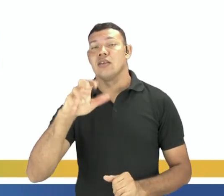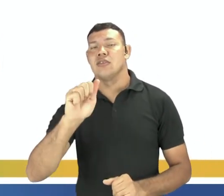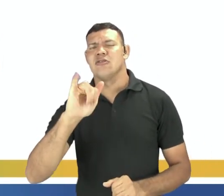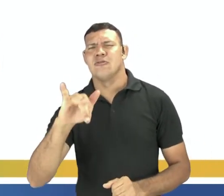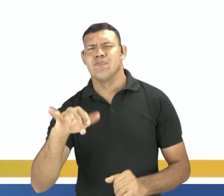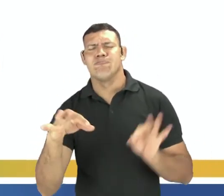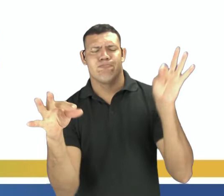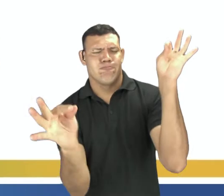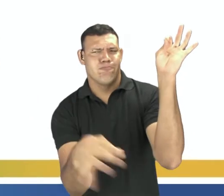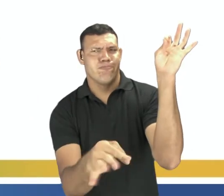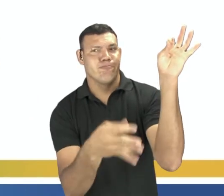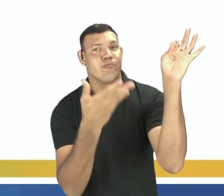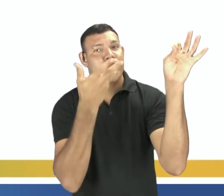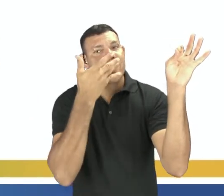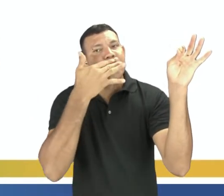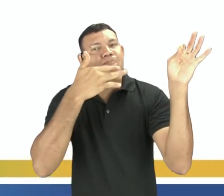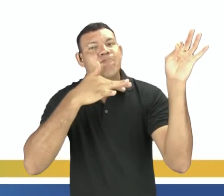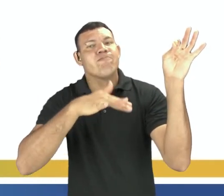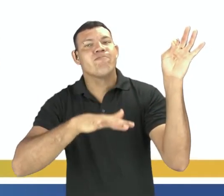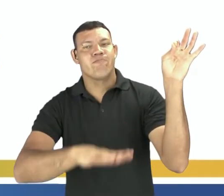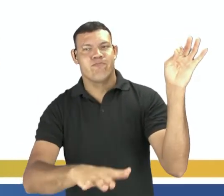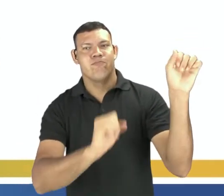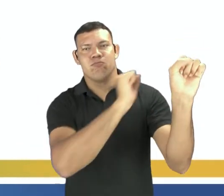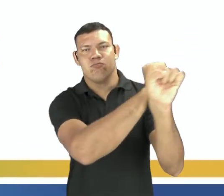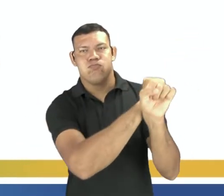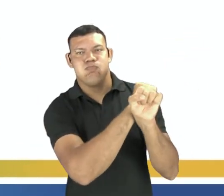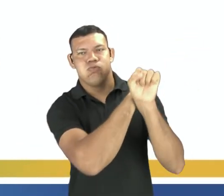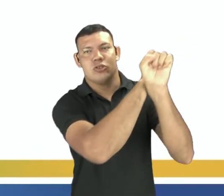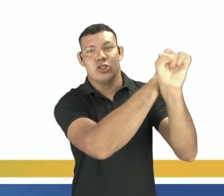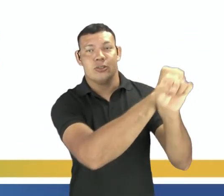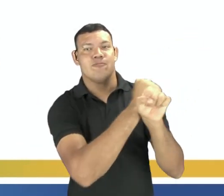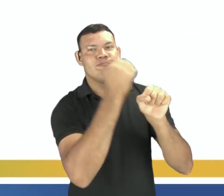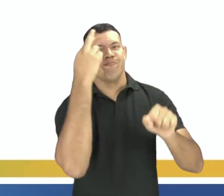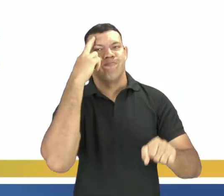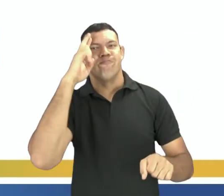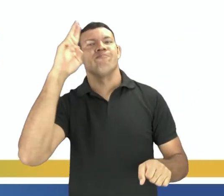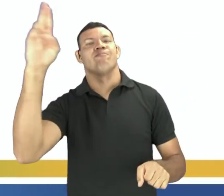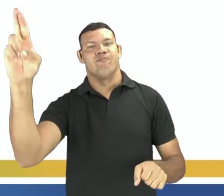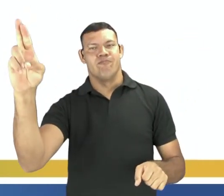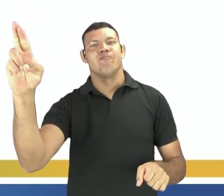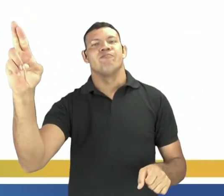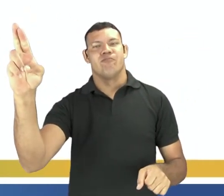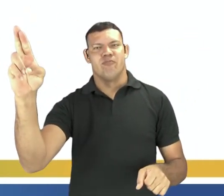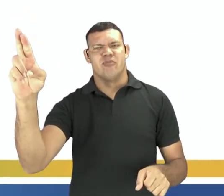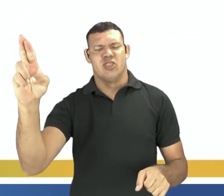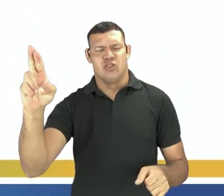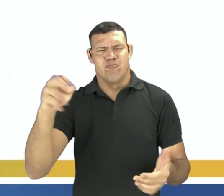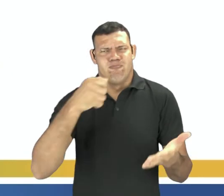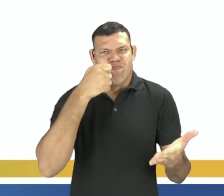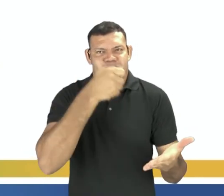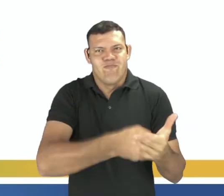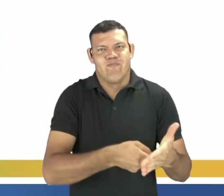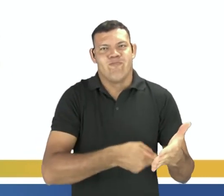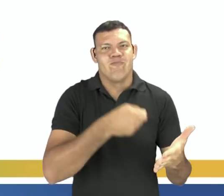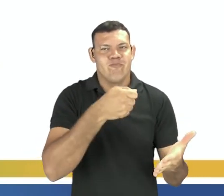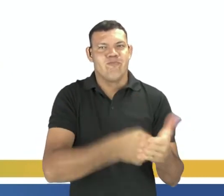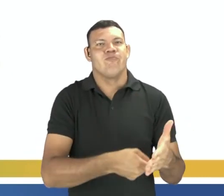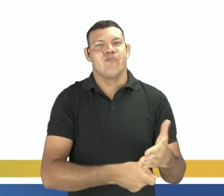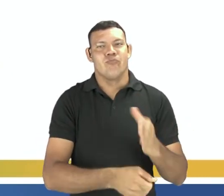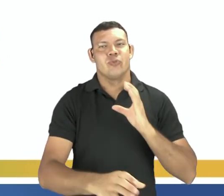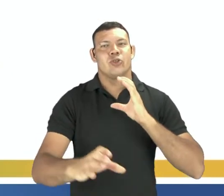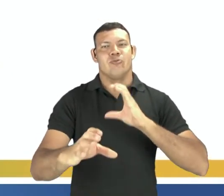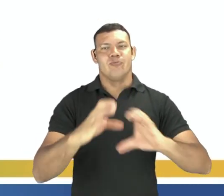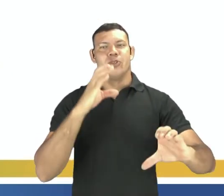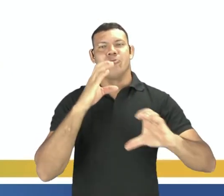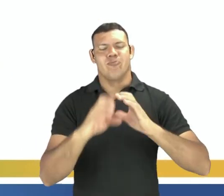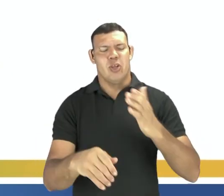mestre na arte de judiar das crianças. Vinha da escravidão, fora senhora de escravos e daquelas ferozes, amigas de ouvir cantar o